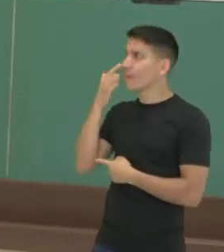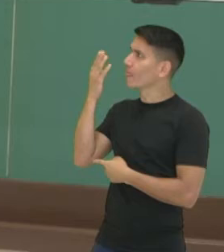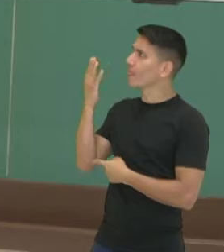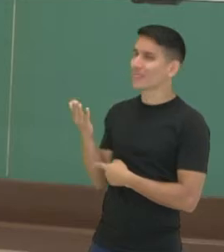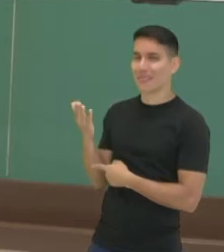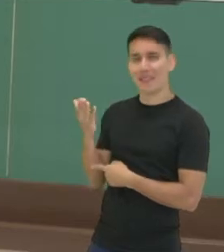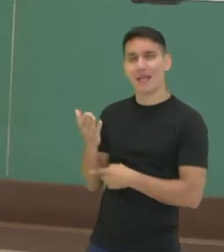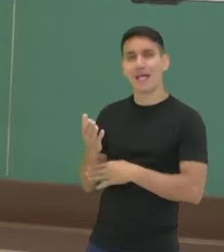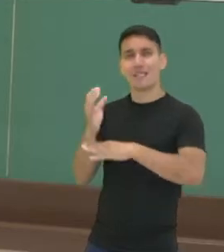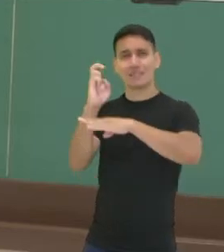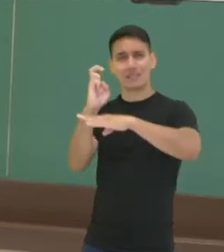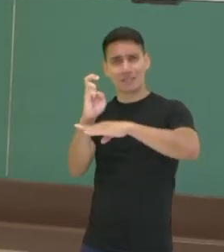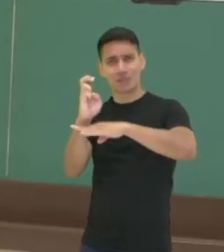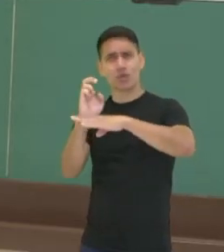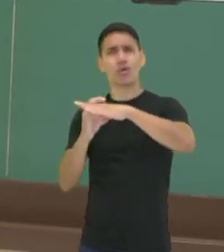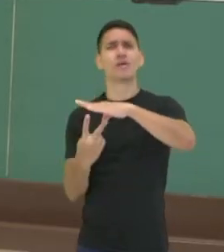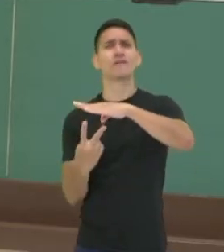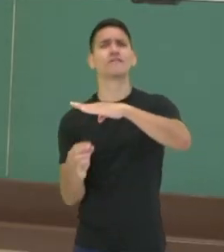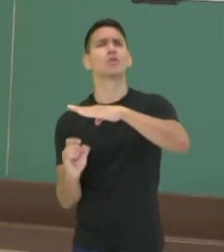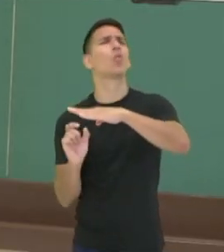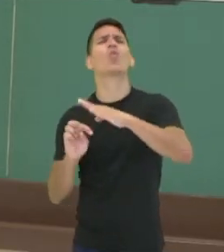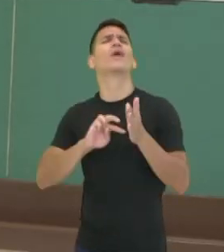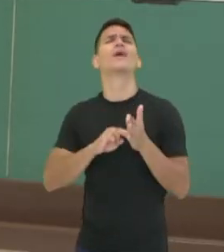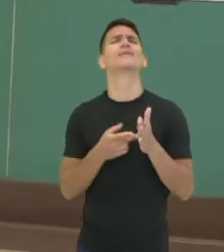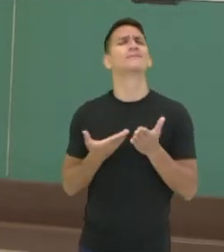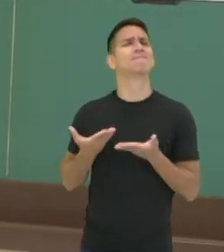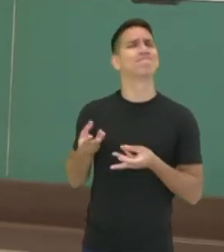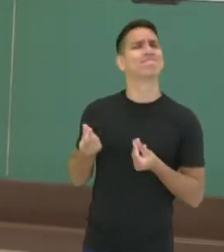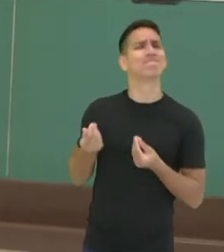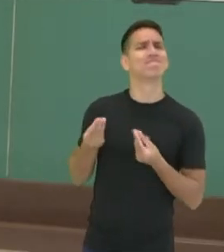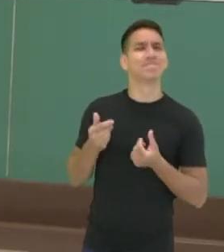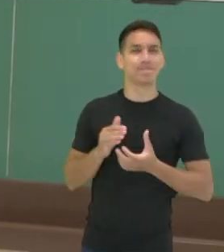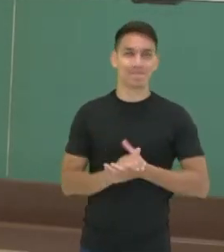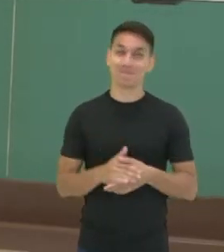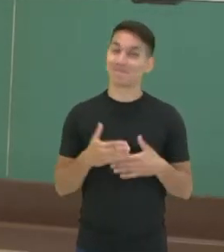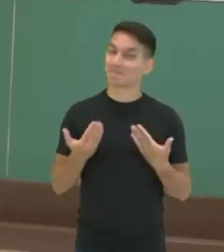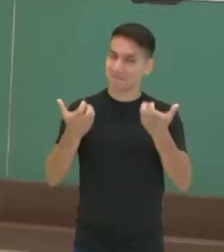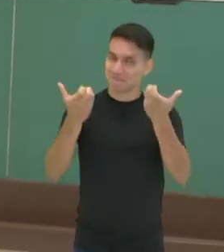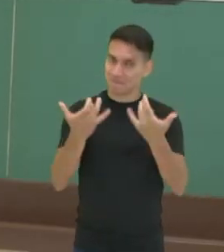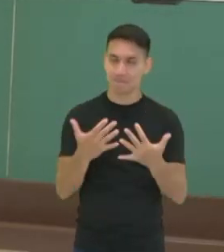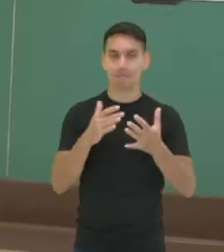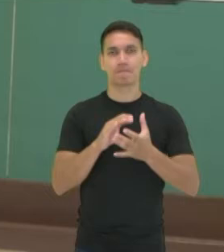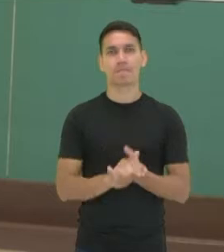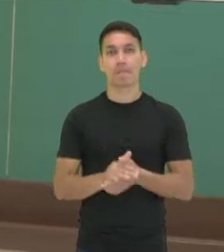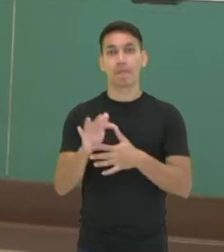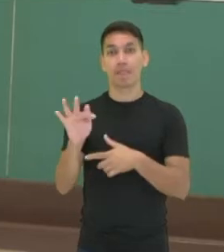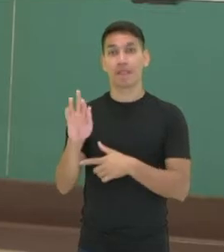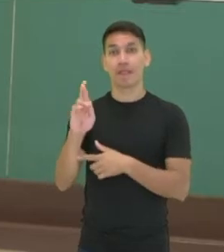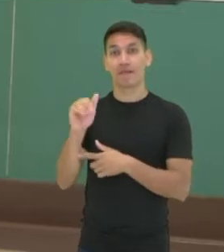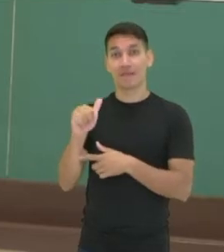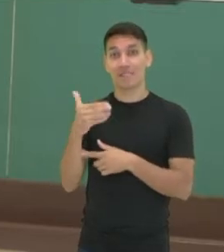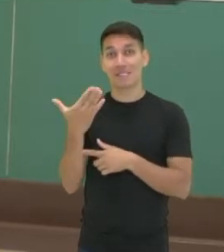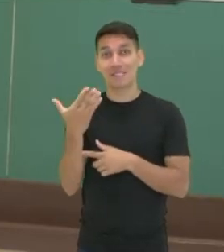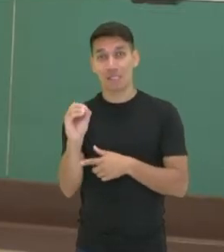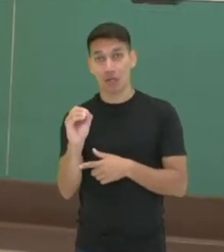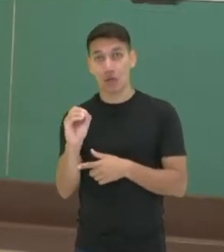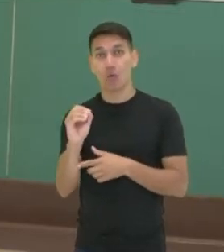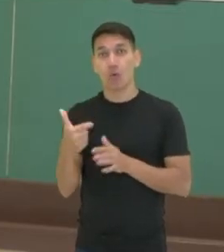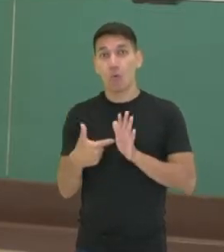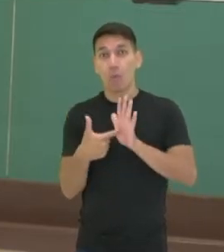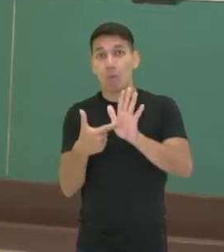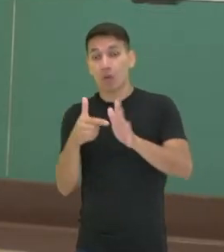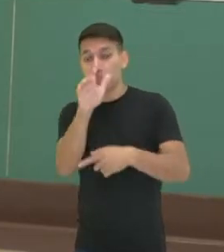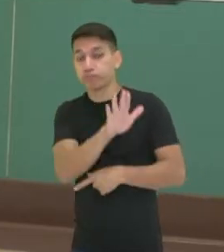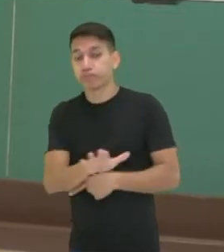sobre 20, né? O que quer dizer isso? Então, né? A fração nada mais é do que a representação de